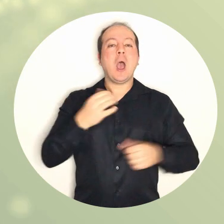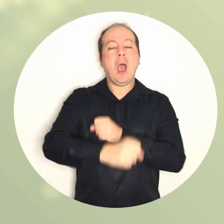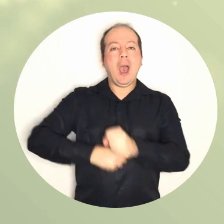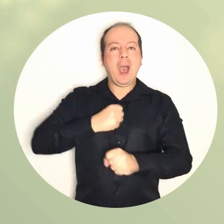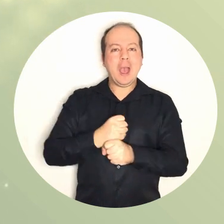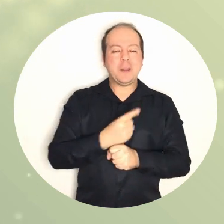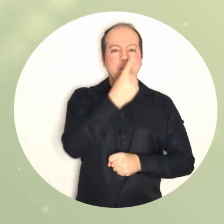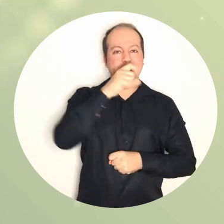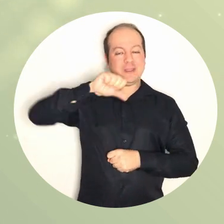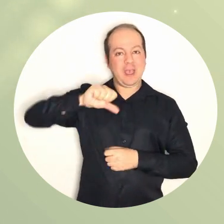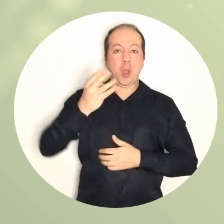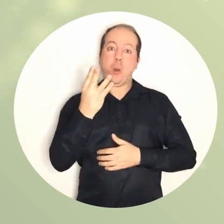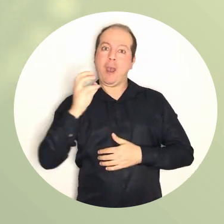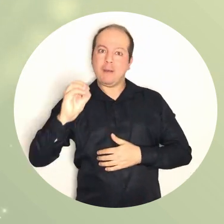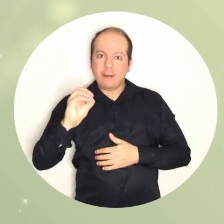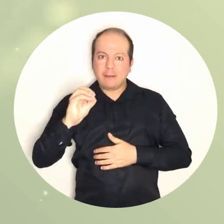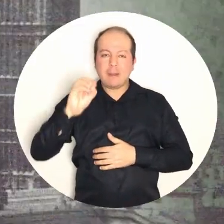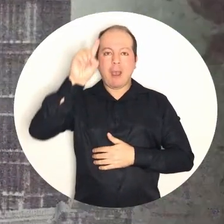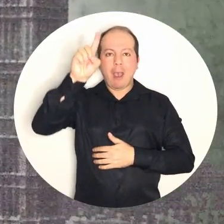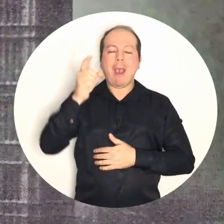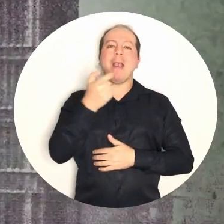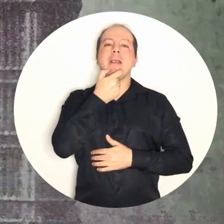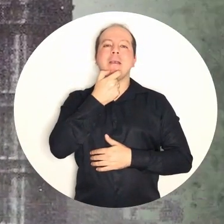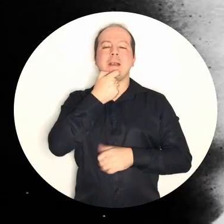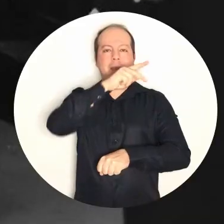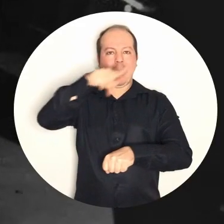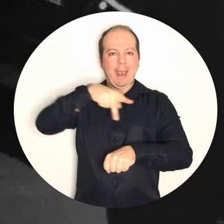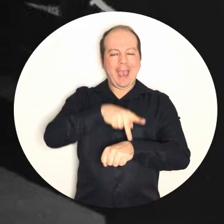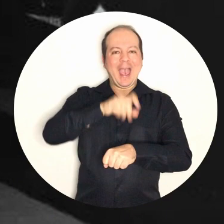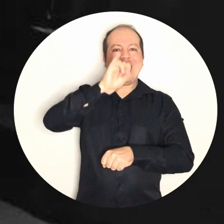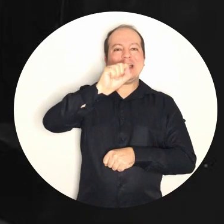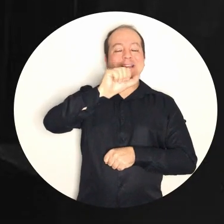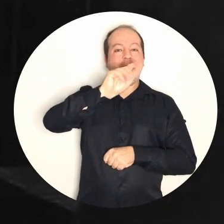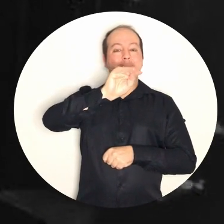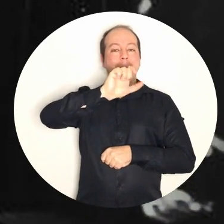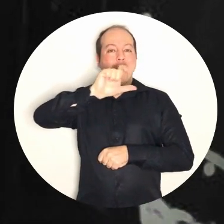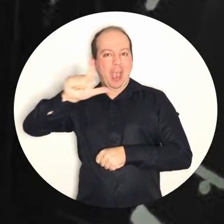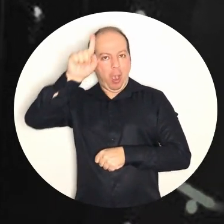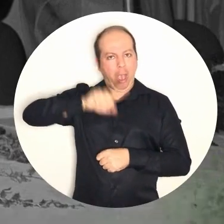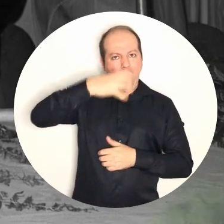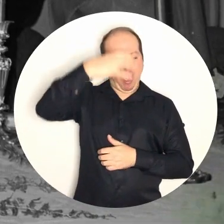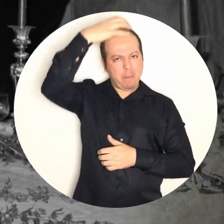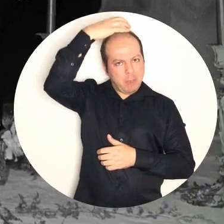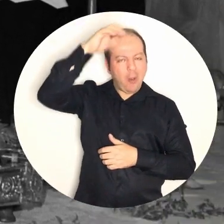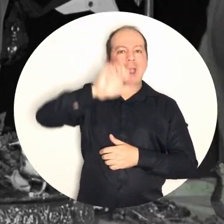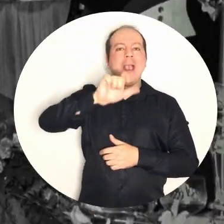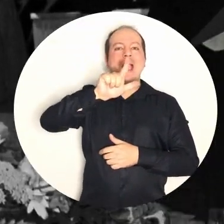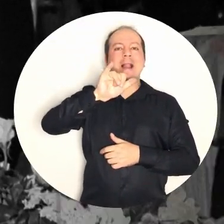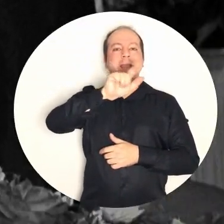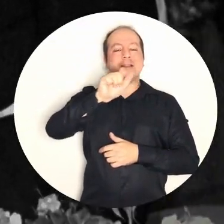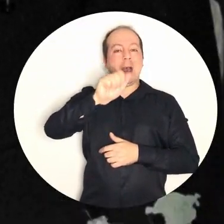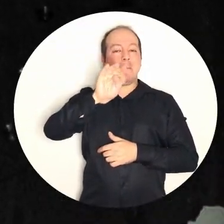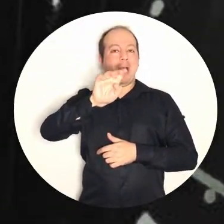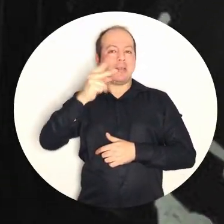O ano agora é 1940. Na Inglaterra, Isabel, que viria a se tornar a rainha